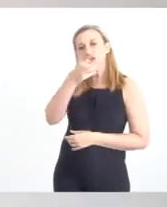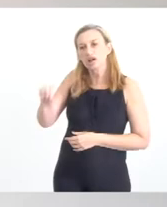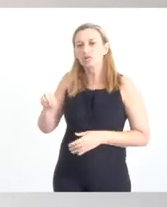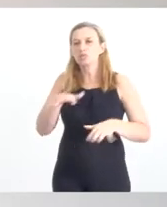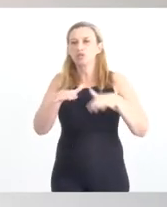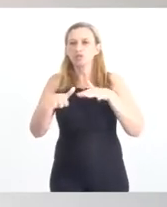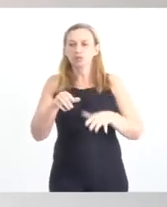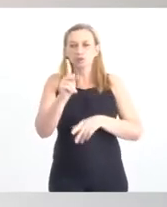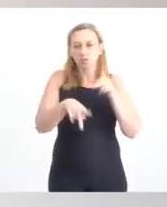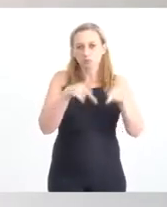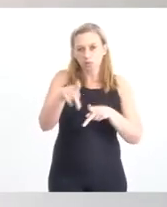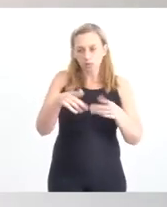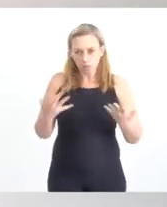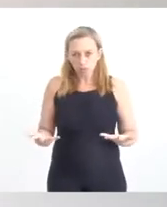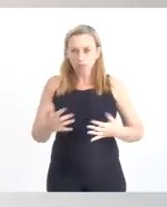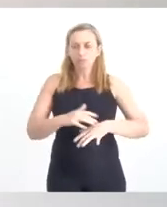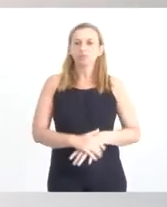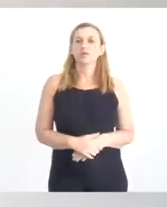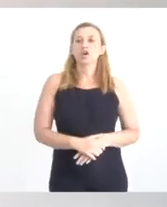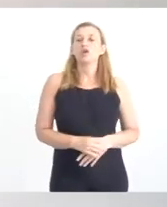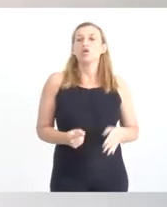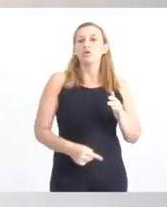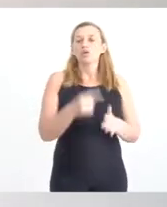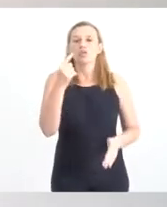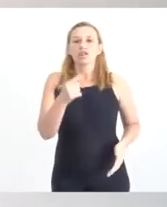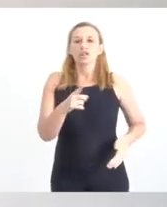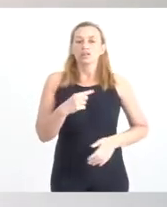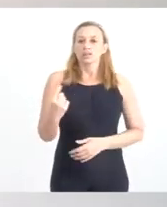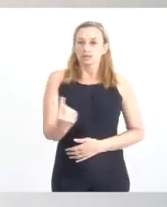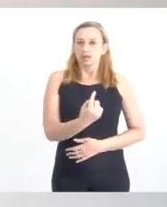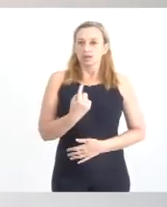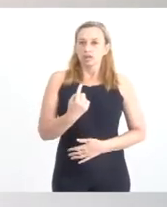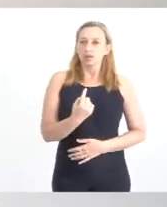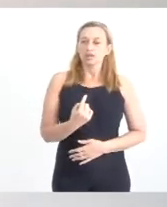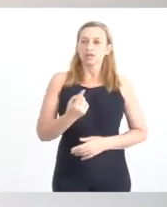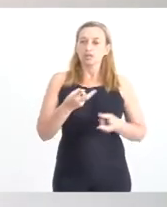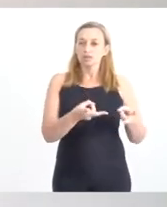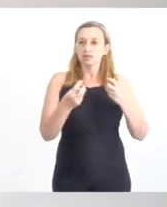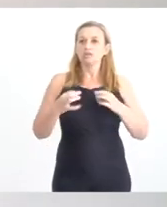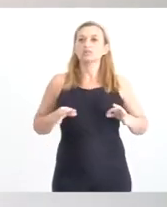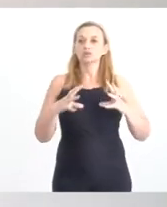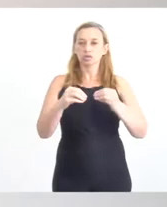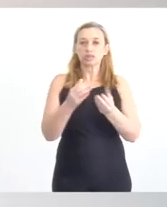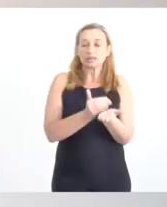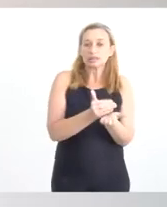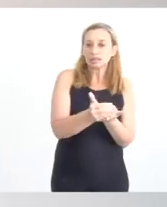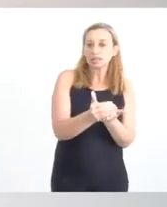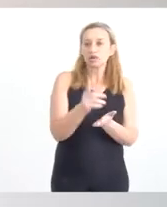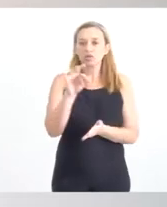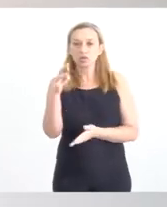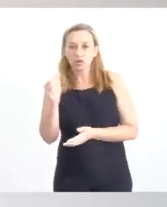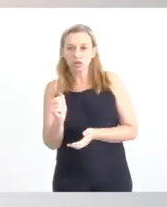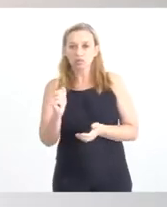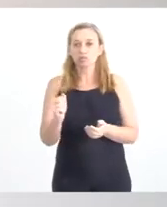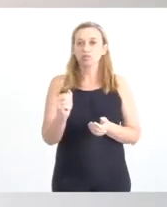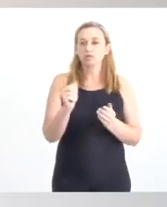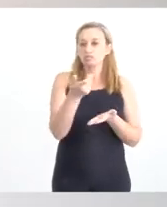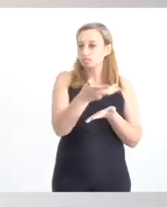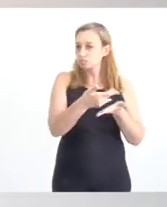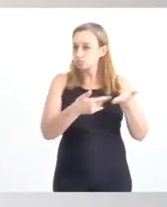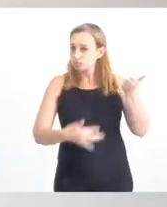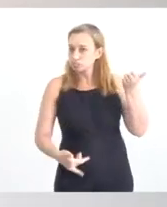movimentos populares é uma vez que a gente identificou isso nós iniciamos na ouvidoria uma agenda